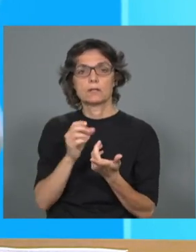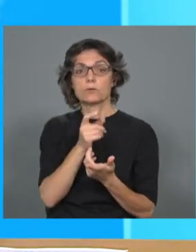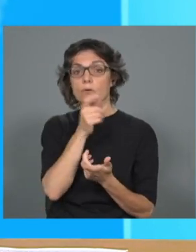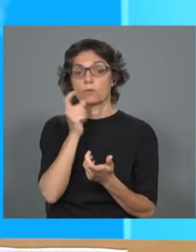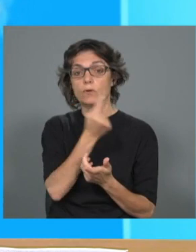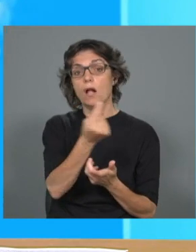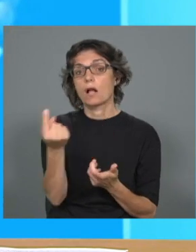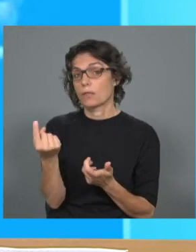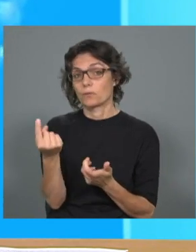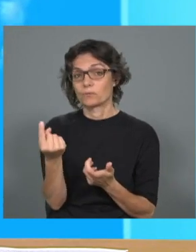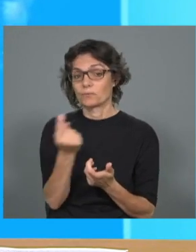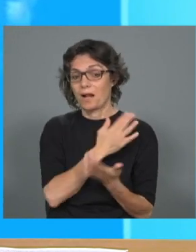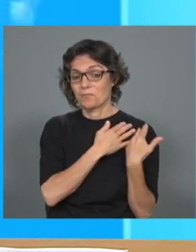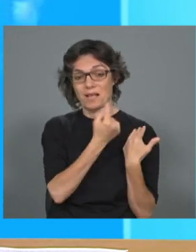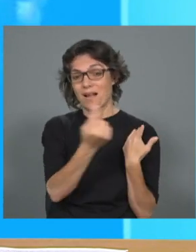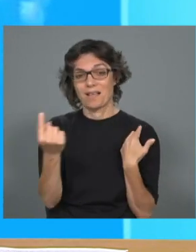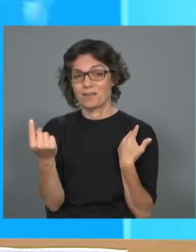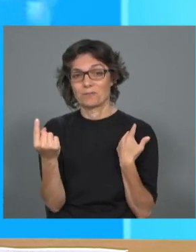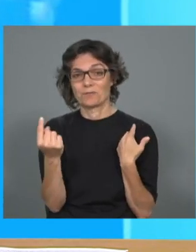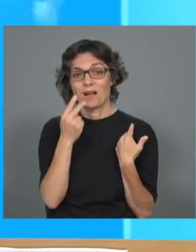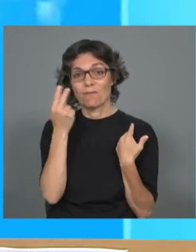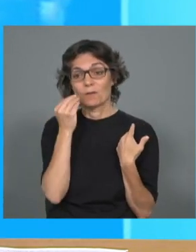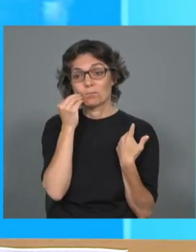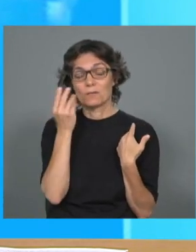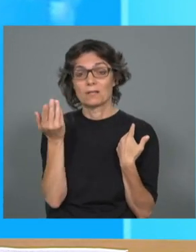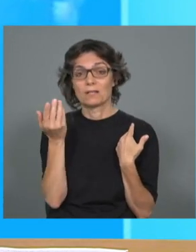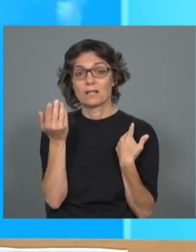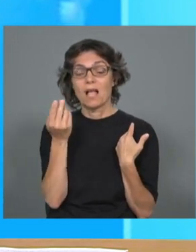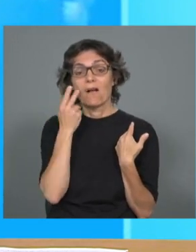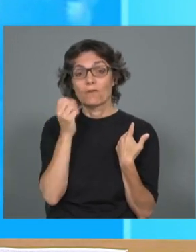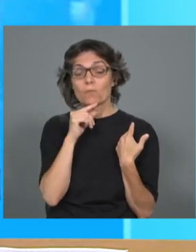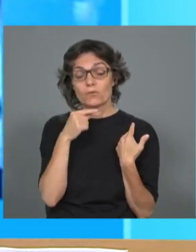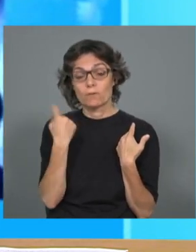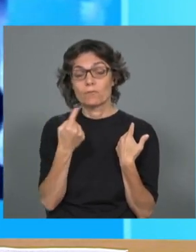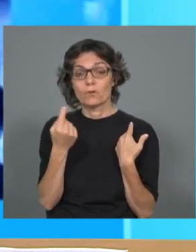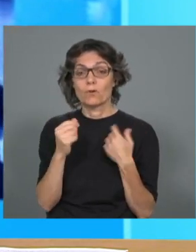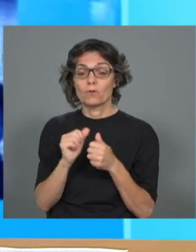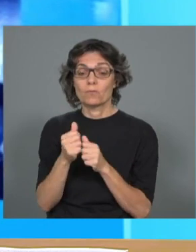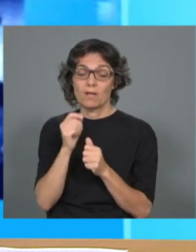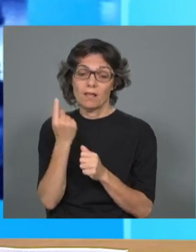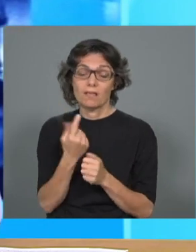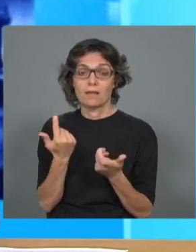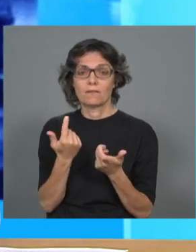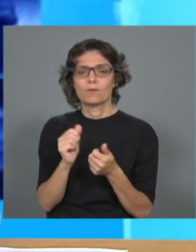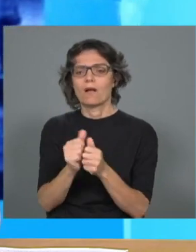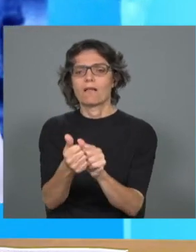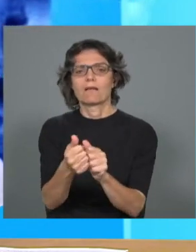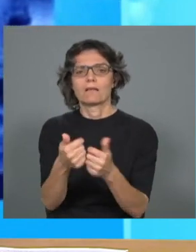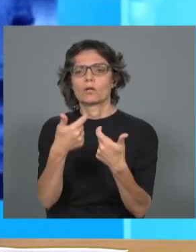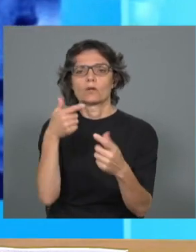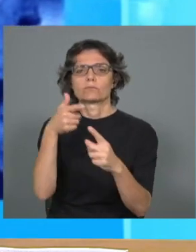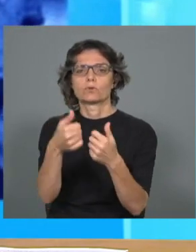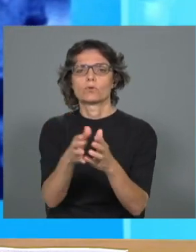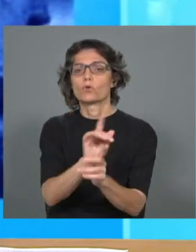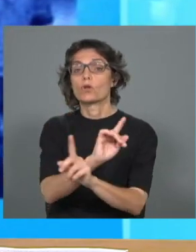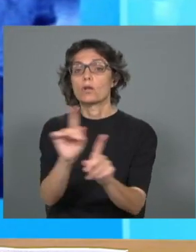um. A nossa vida, porventura, tem que mudar, e mudar não é adaptarmos-nos a tudo,